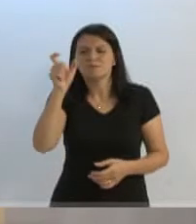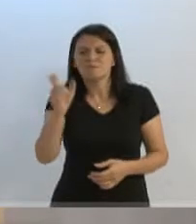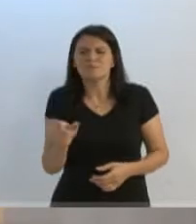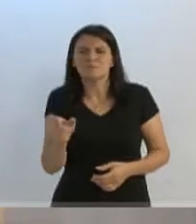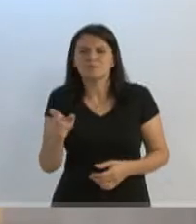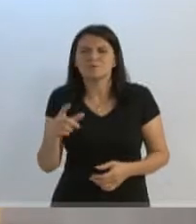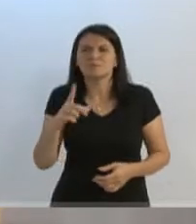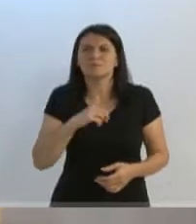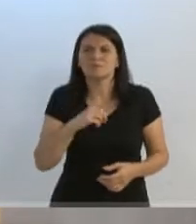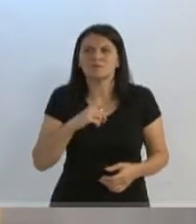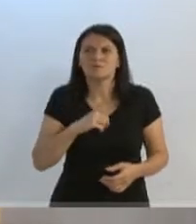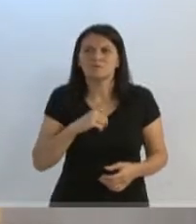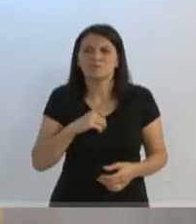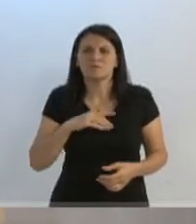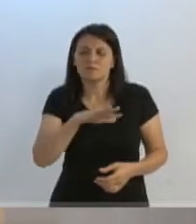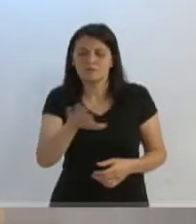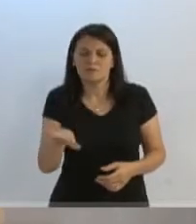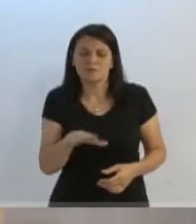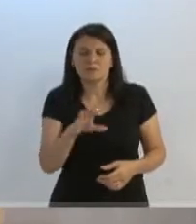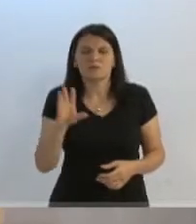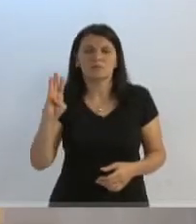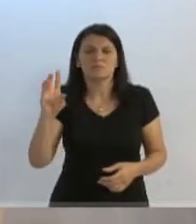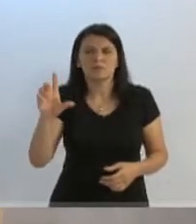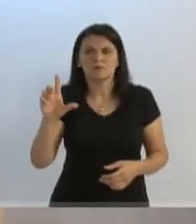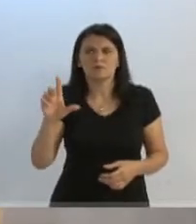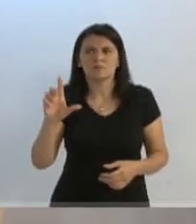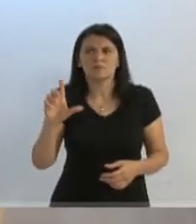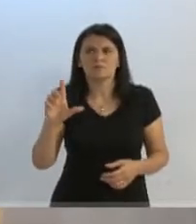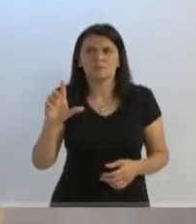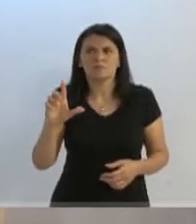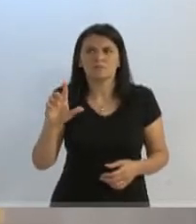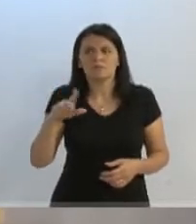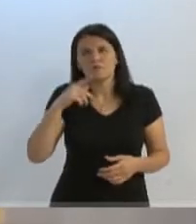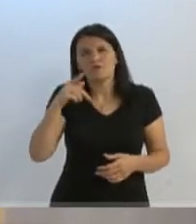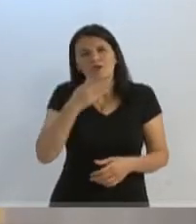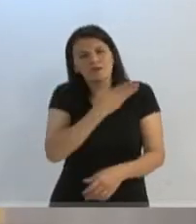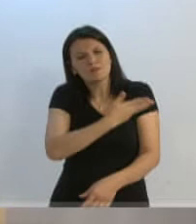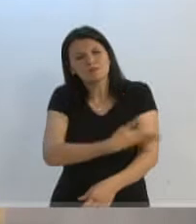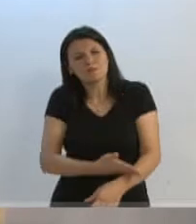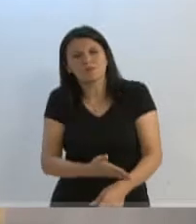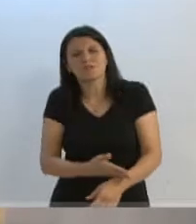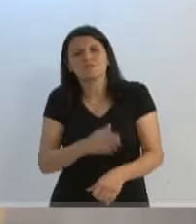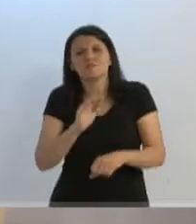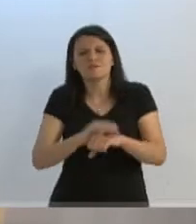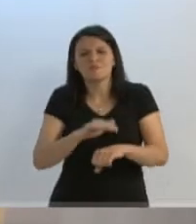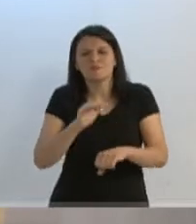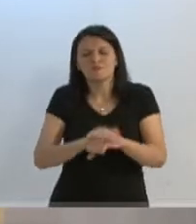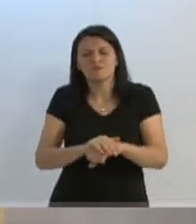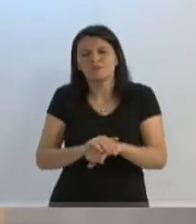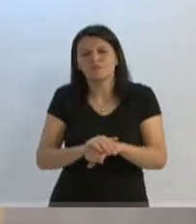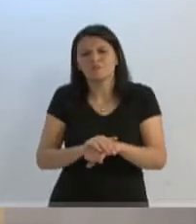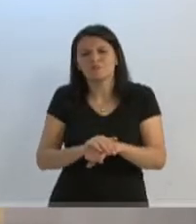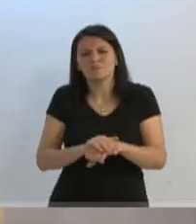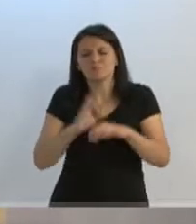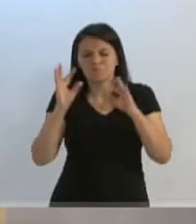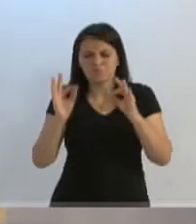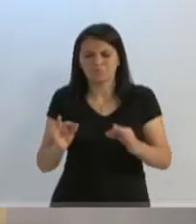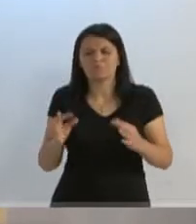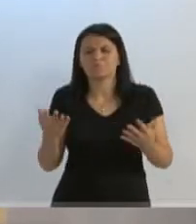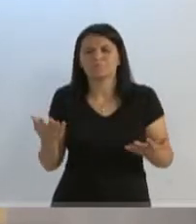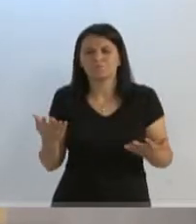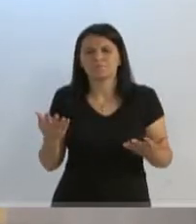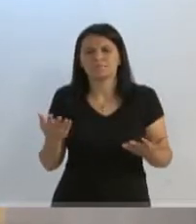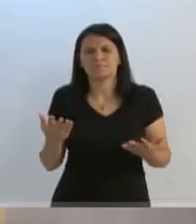têm aqui na nossa cidade como se costuma dizer navegador feito o seu pé de meia também poderem